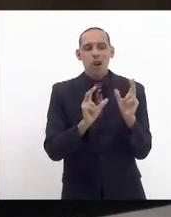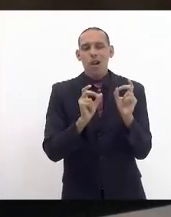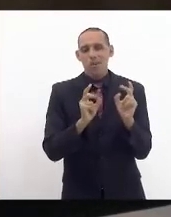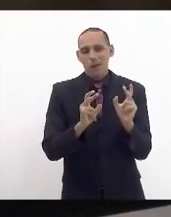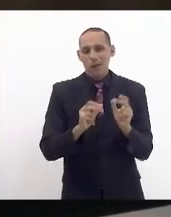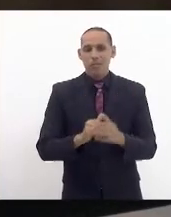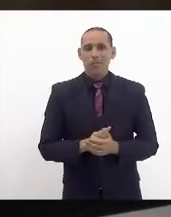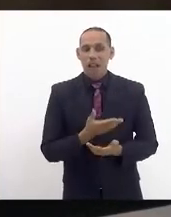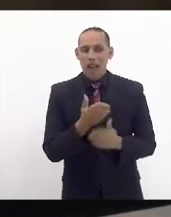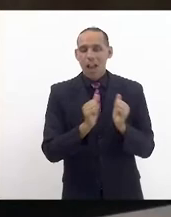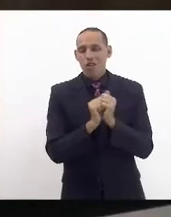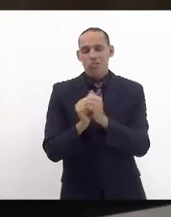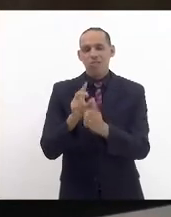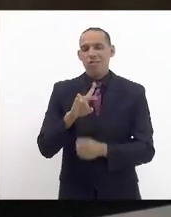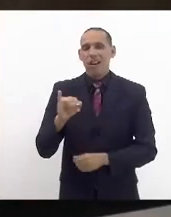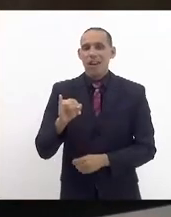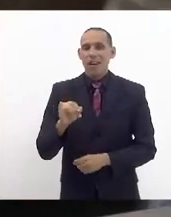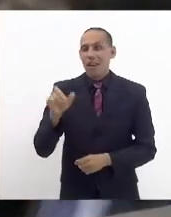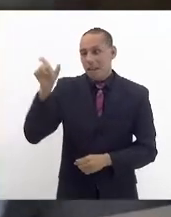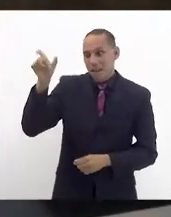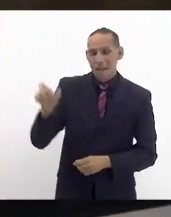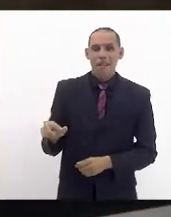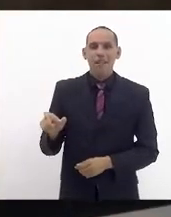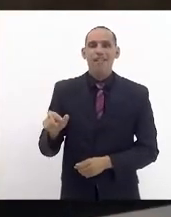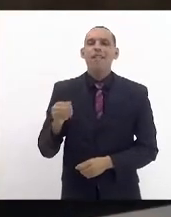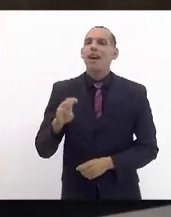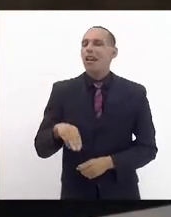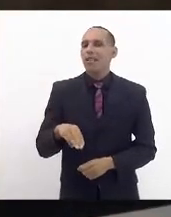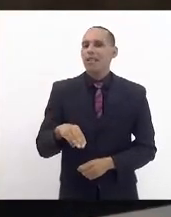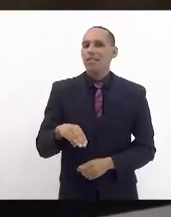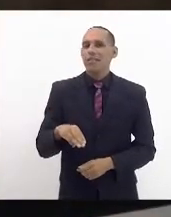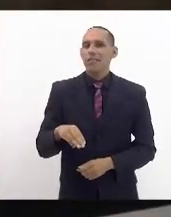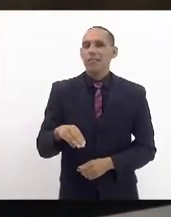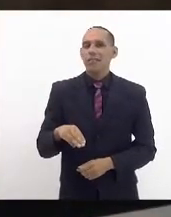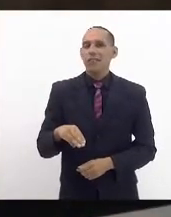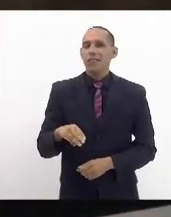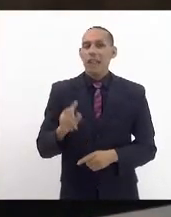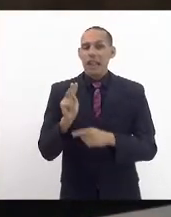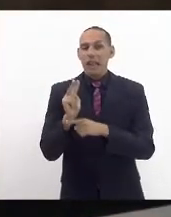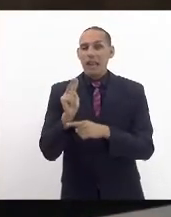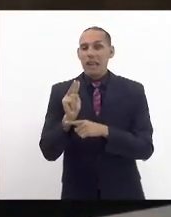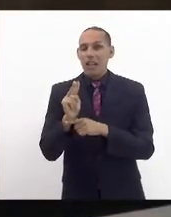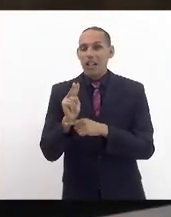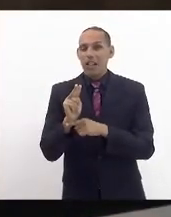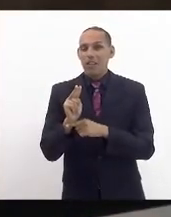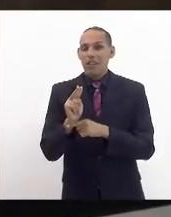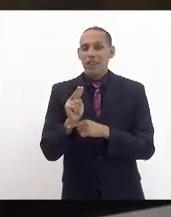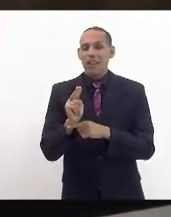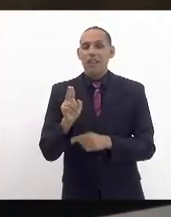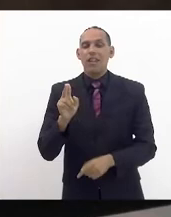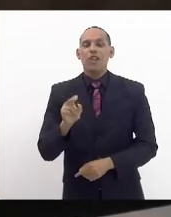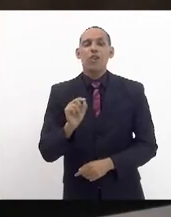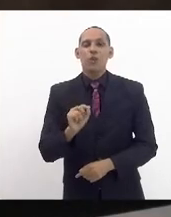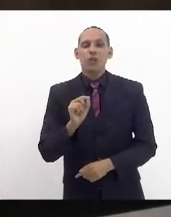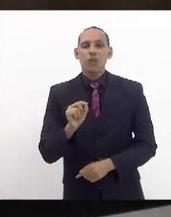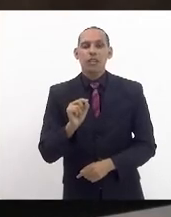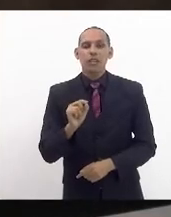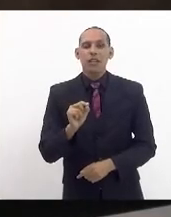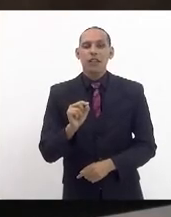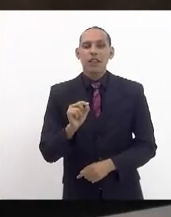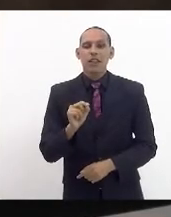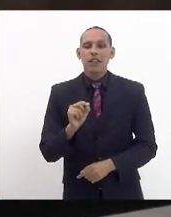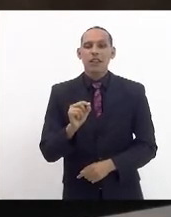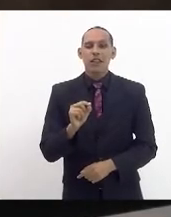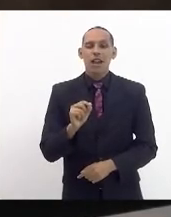drogas. O Zé do Caixão é aquele que defende o uso controlado de